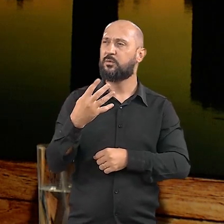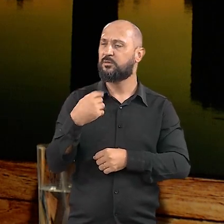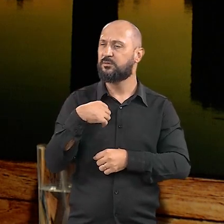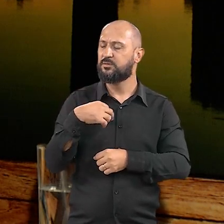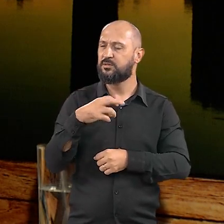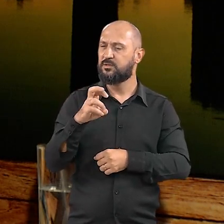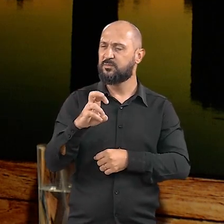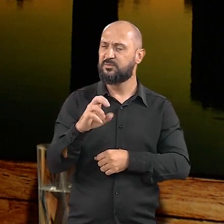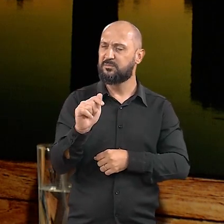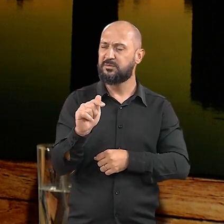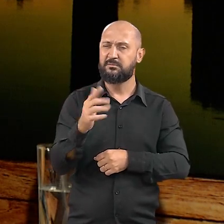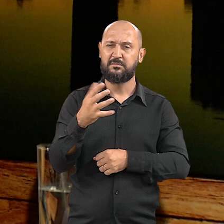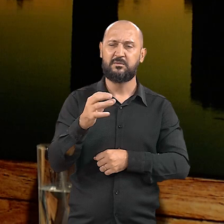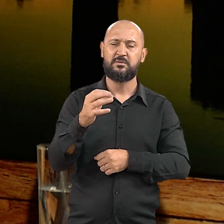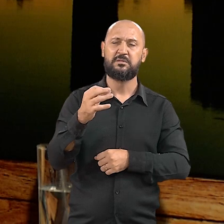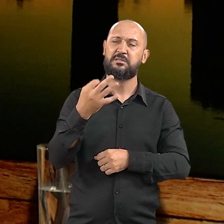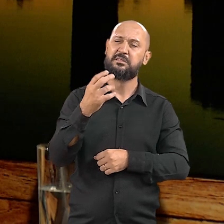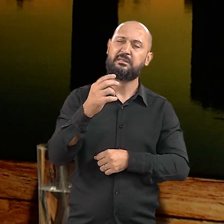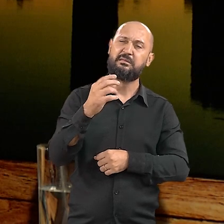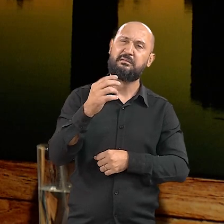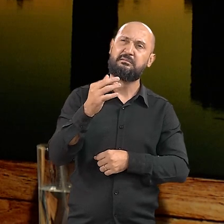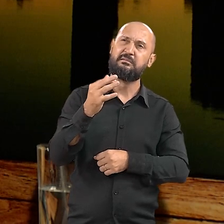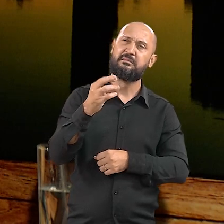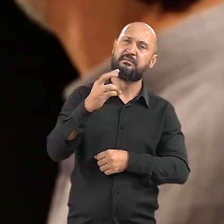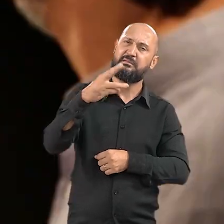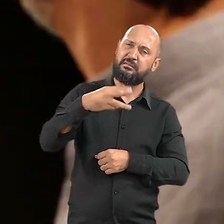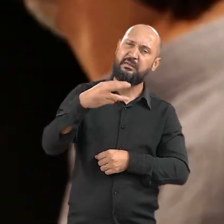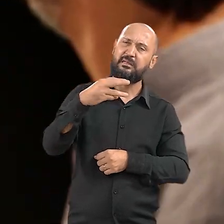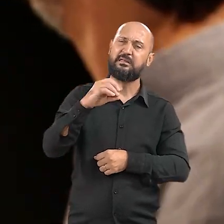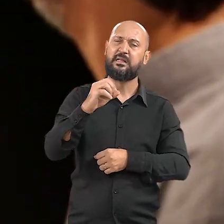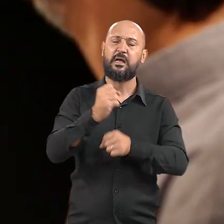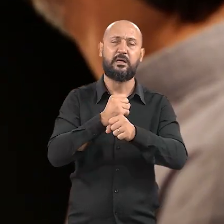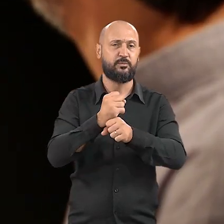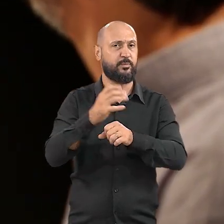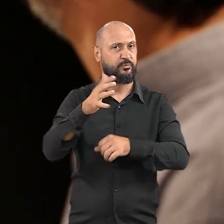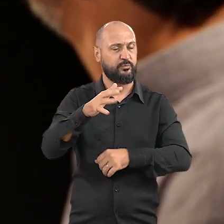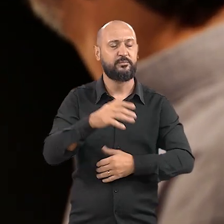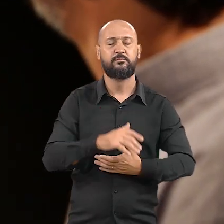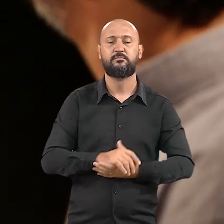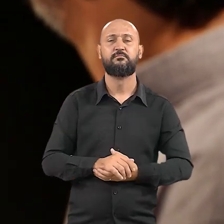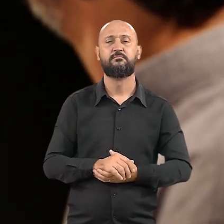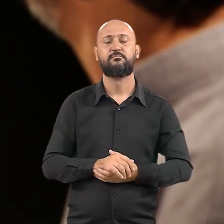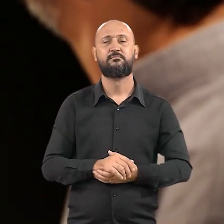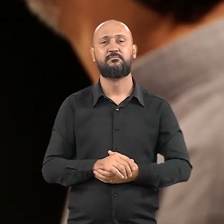ou 57, dava uns 30 e tantos anos, sei lá. Eu sei que aí eu